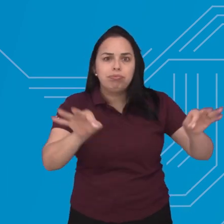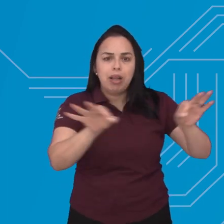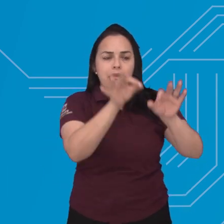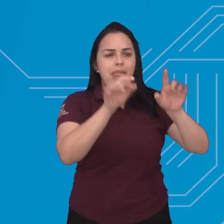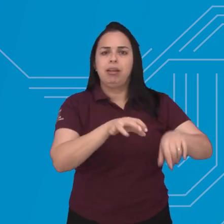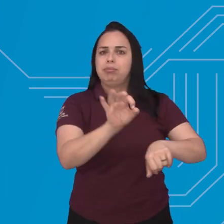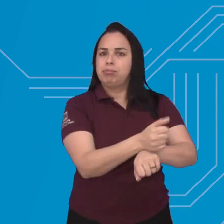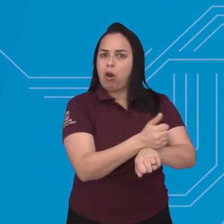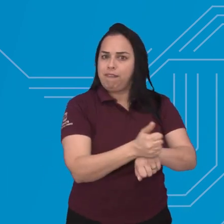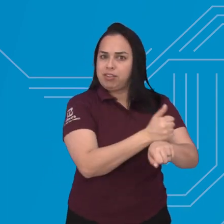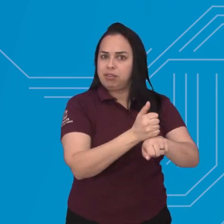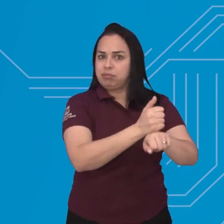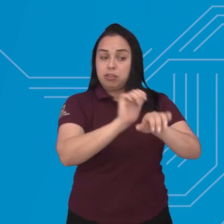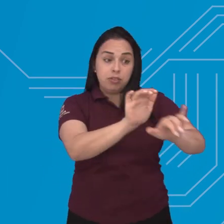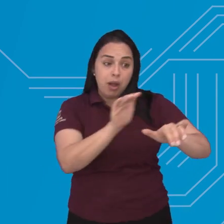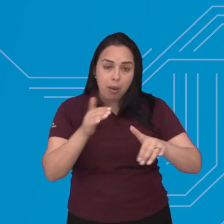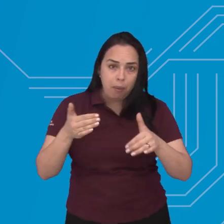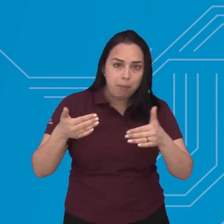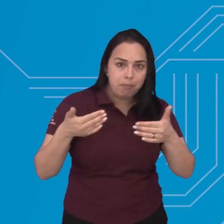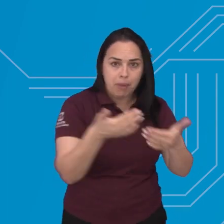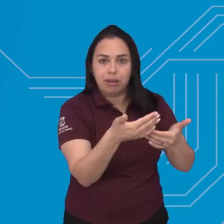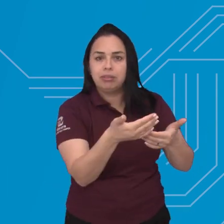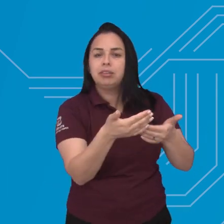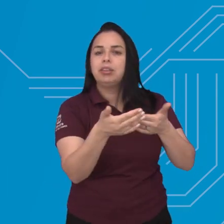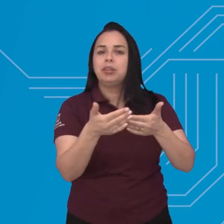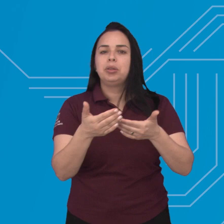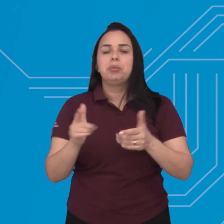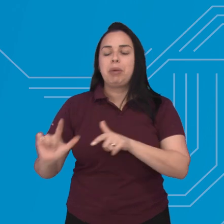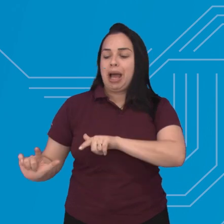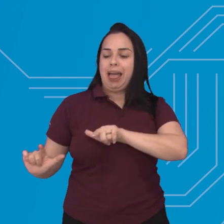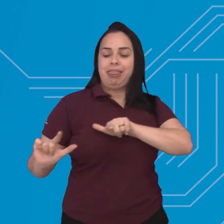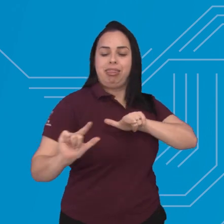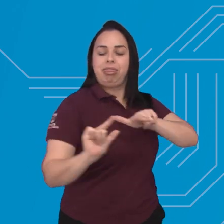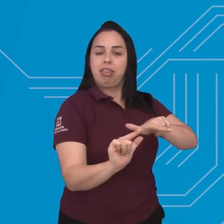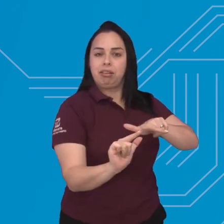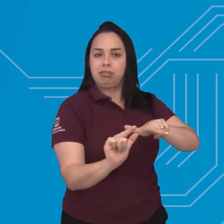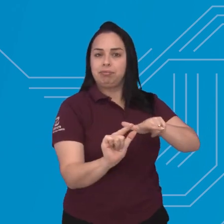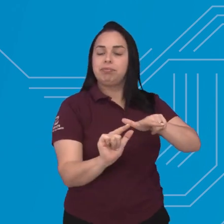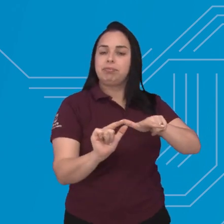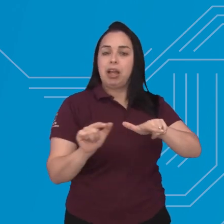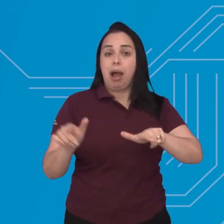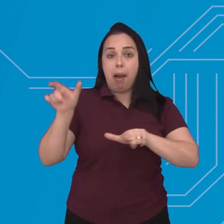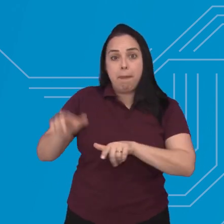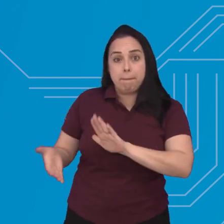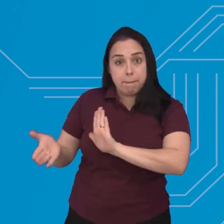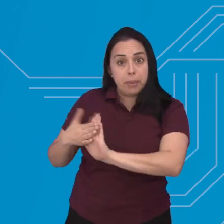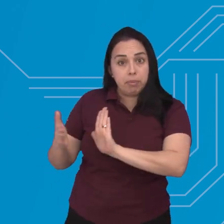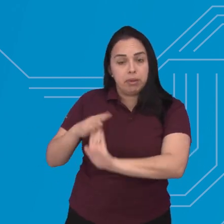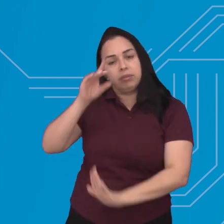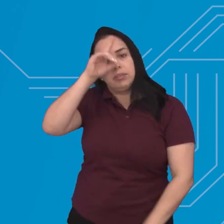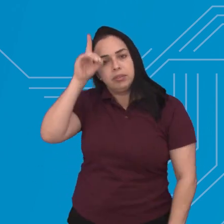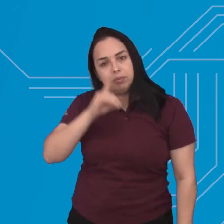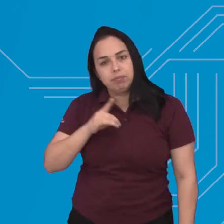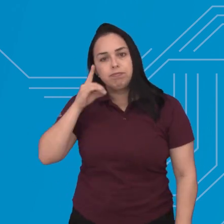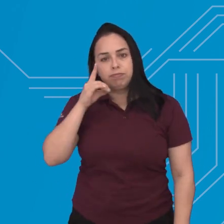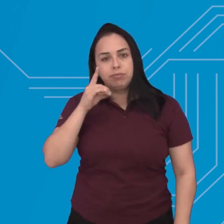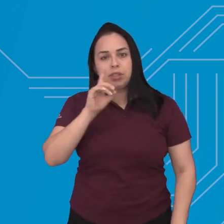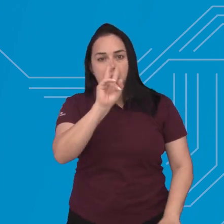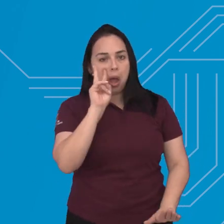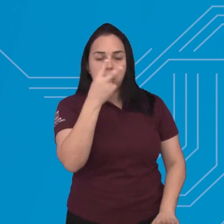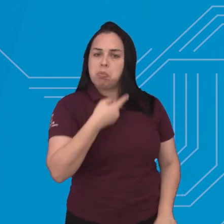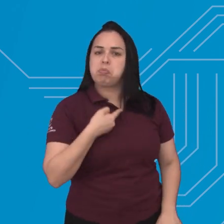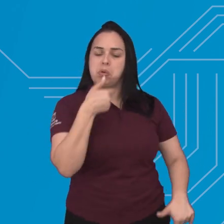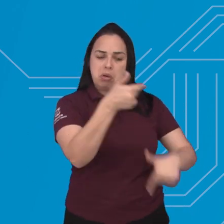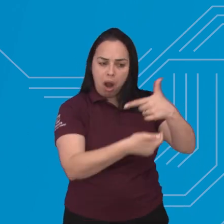Vaz Mendes foi homenageado aqui na Câmara com a medalha Cassiano Ricardo. A honraria foi proposta pela vereadora Dulce